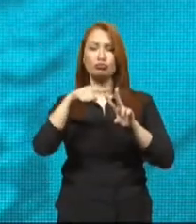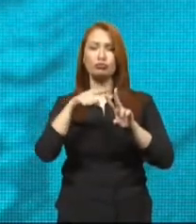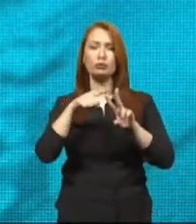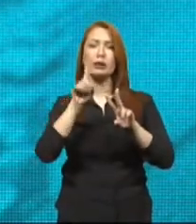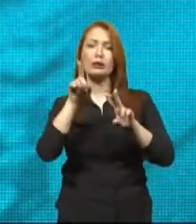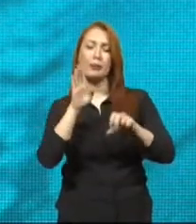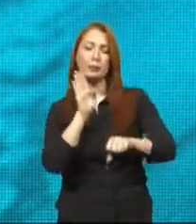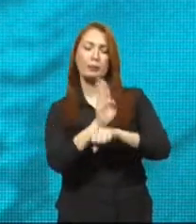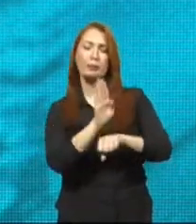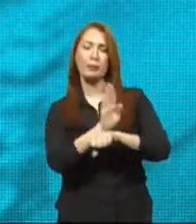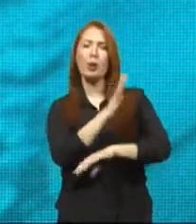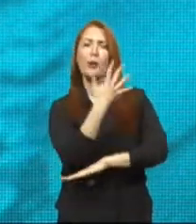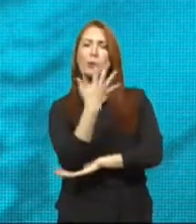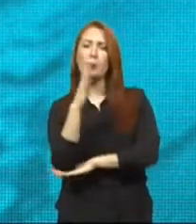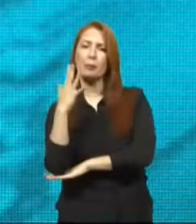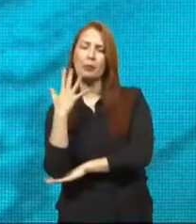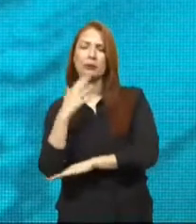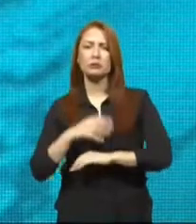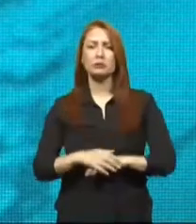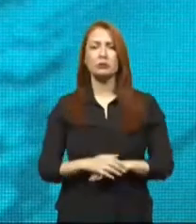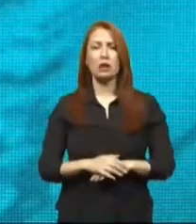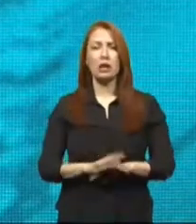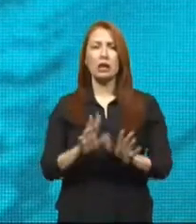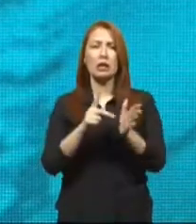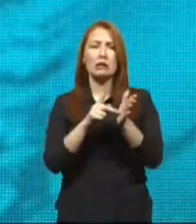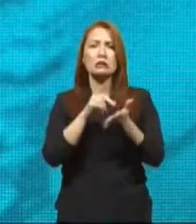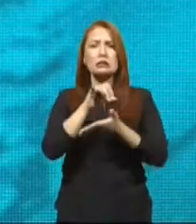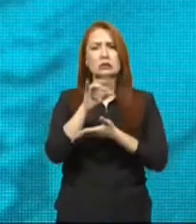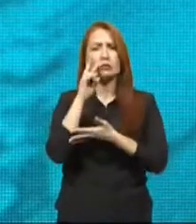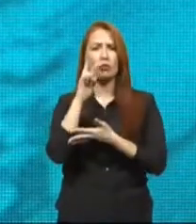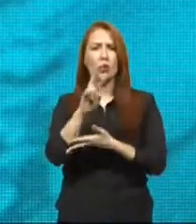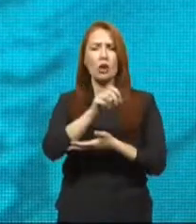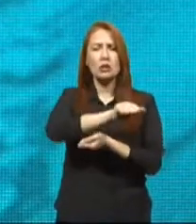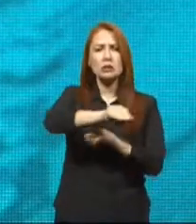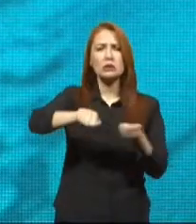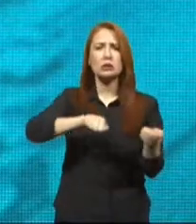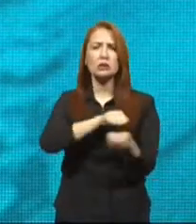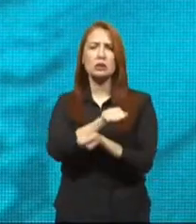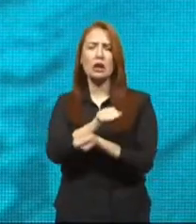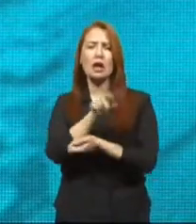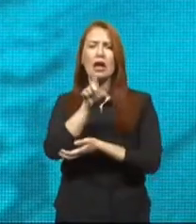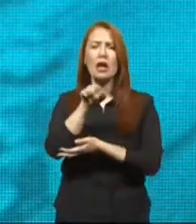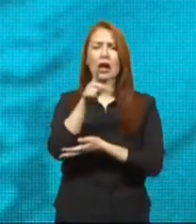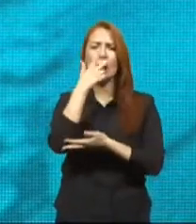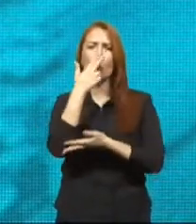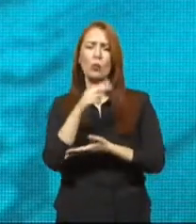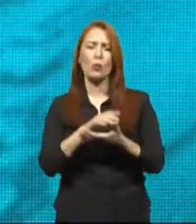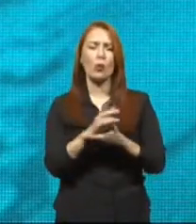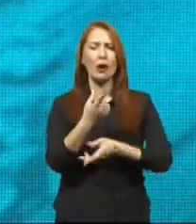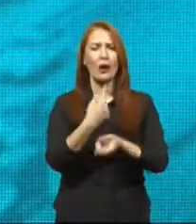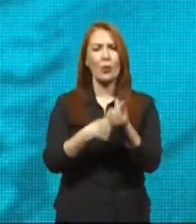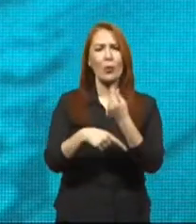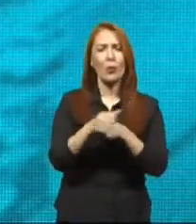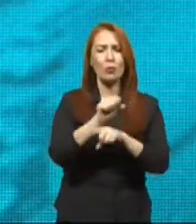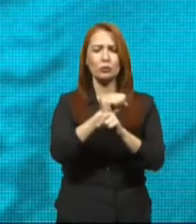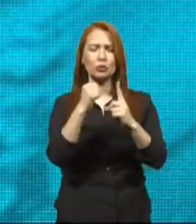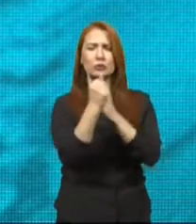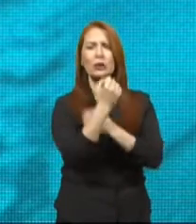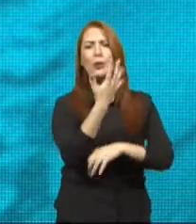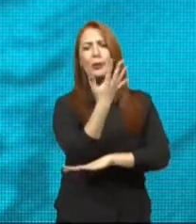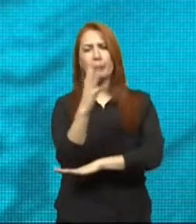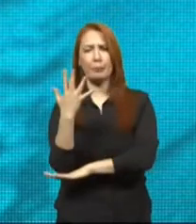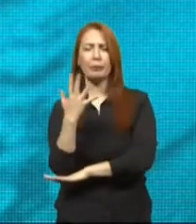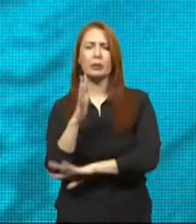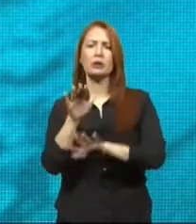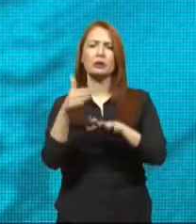ambientais. Na verdade, se a gente for olhar a sustentabilidade, ela se baseia no tripé, né? Do econômico, social e o ambiental. Se para